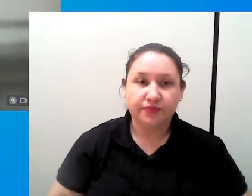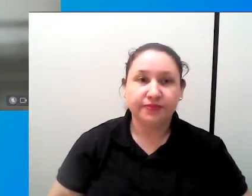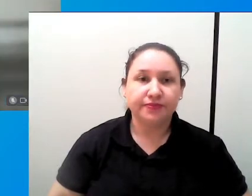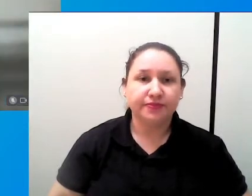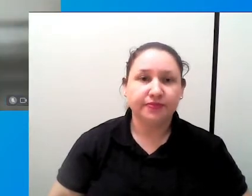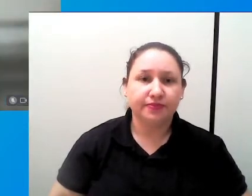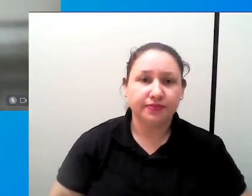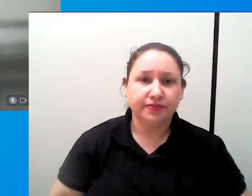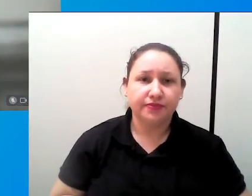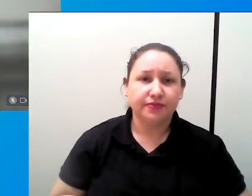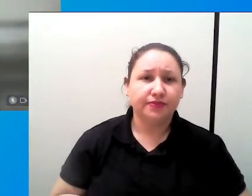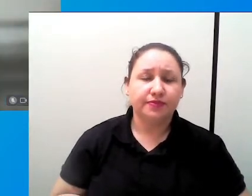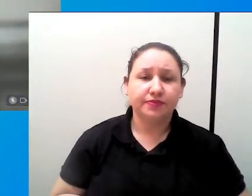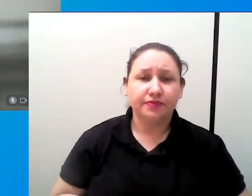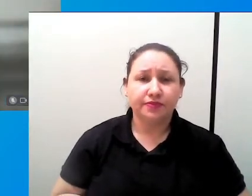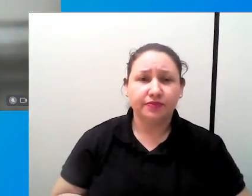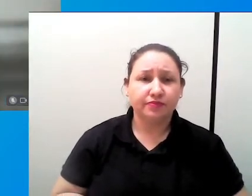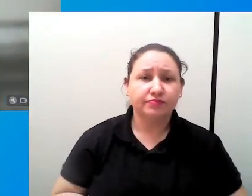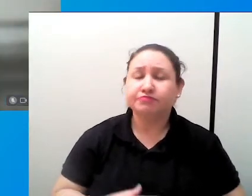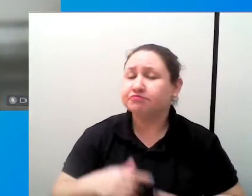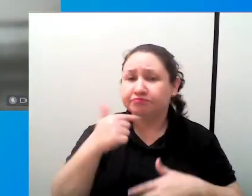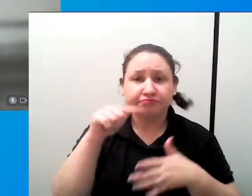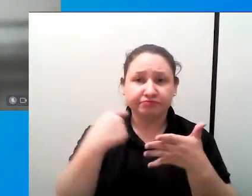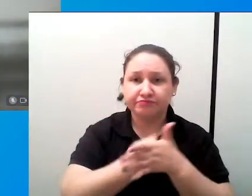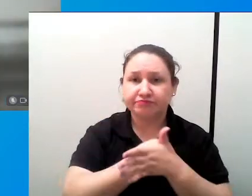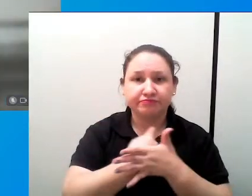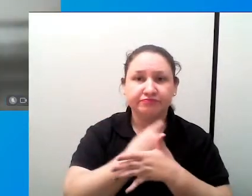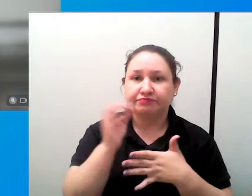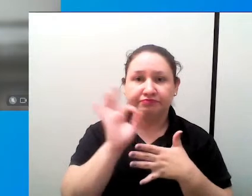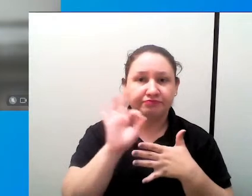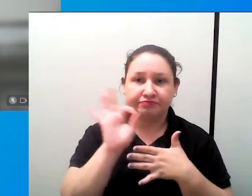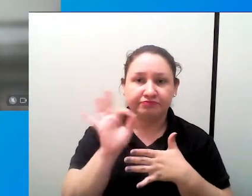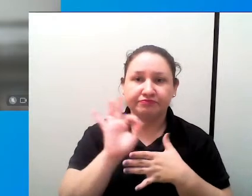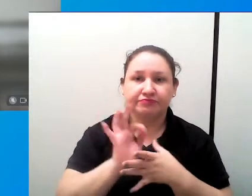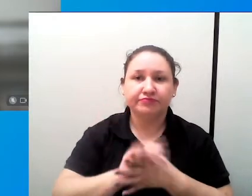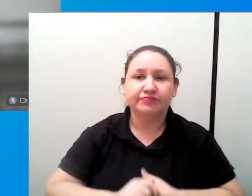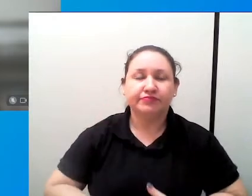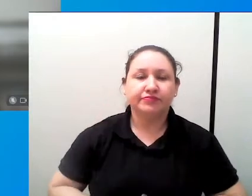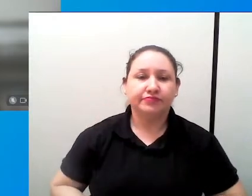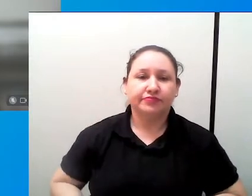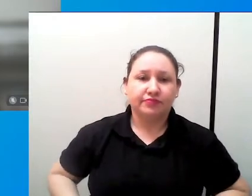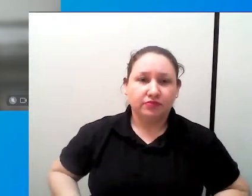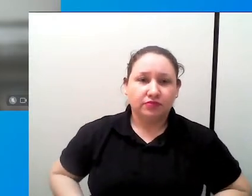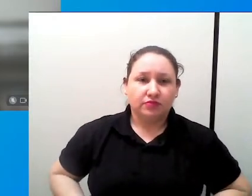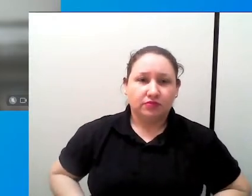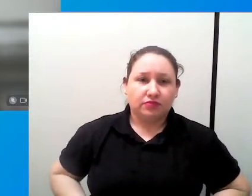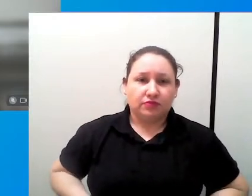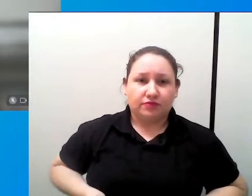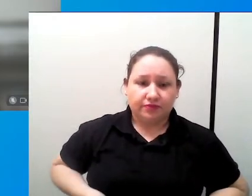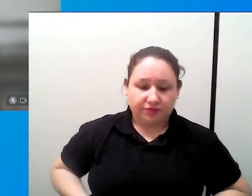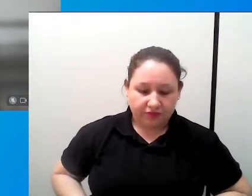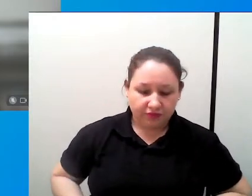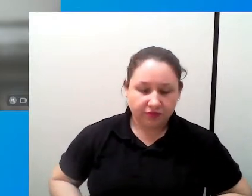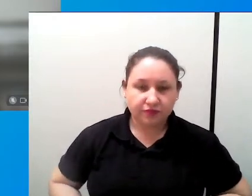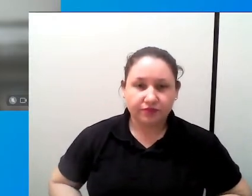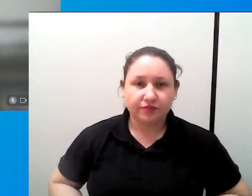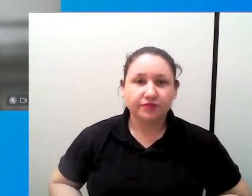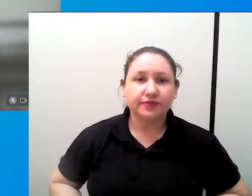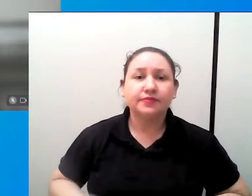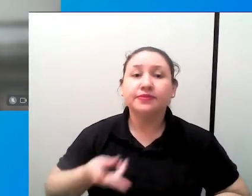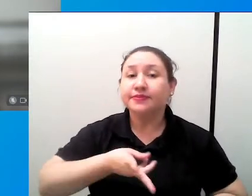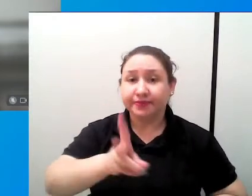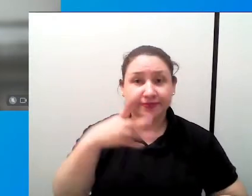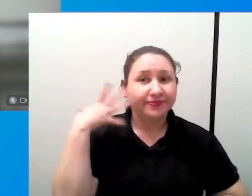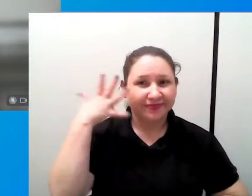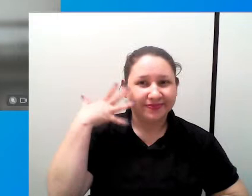Bom, não temos mais perguntas, apenas mais alguns comentários. Vamos dar prosseguimento, então, à programação. Obrigada,